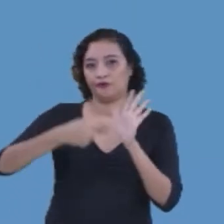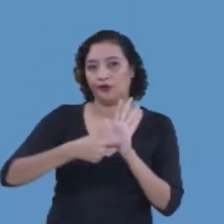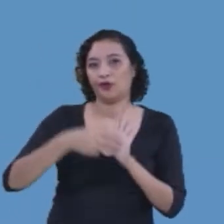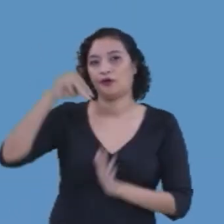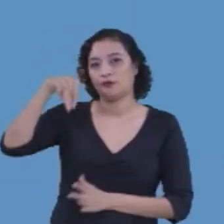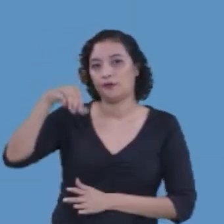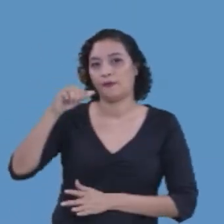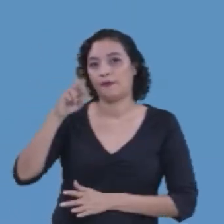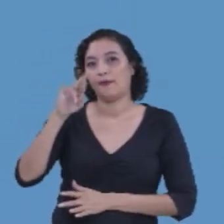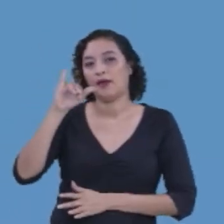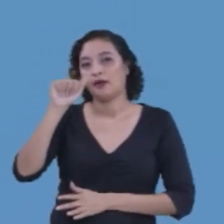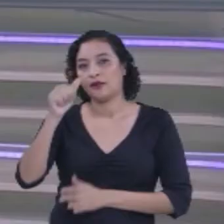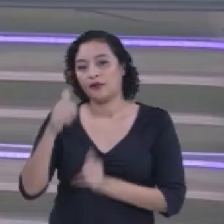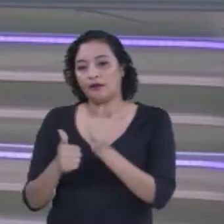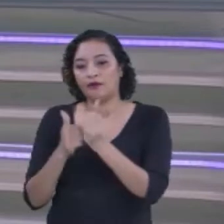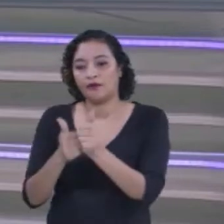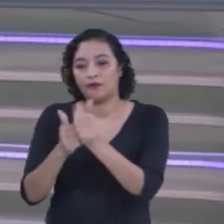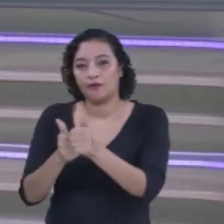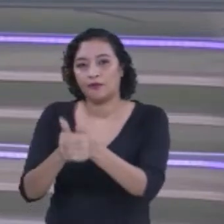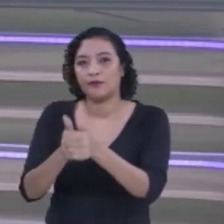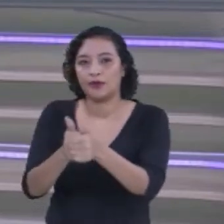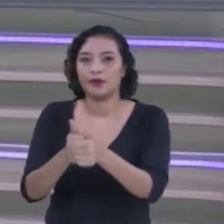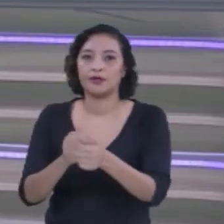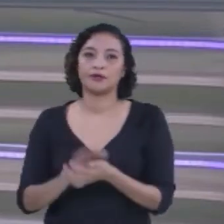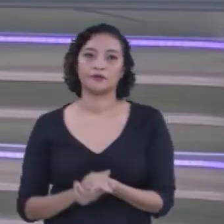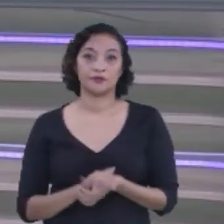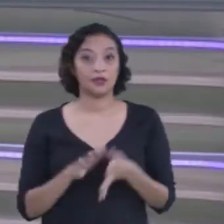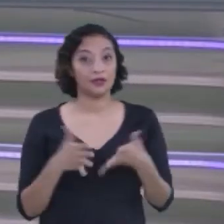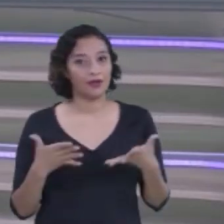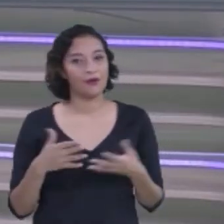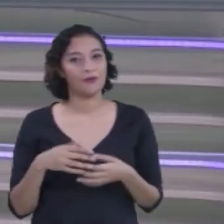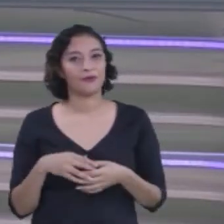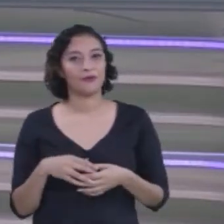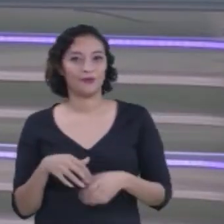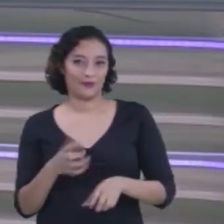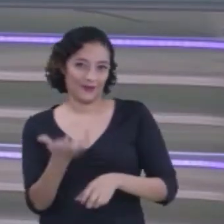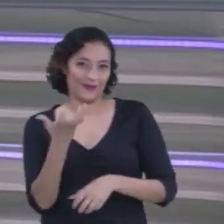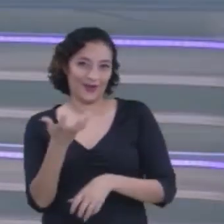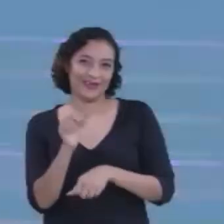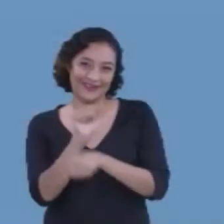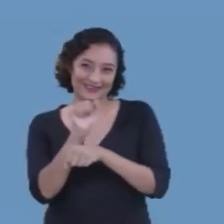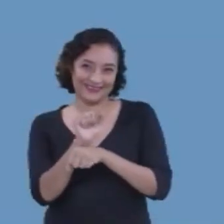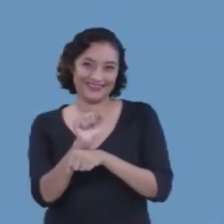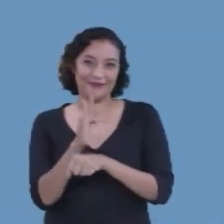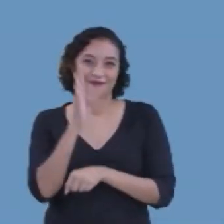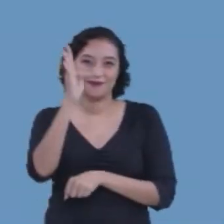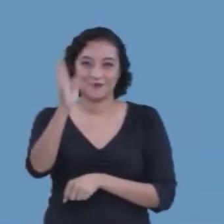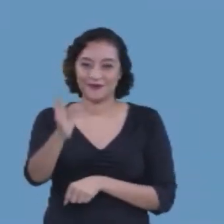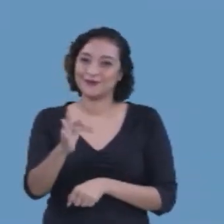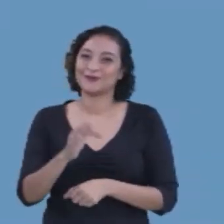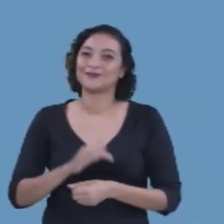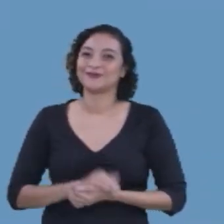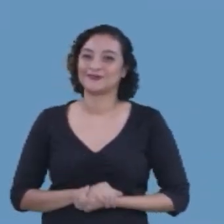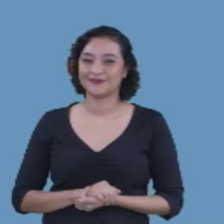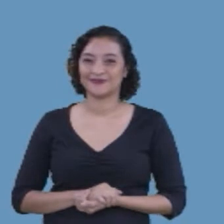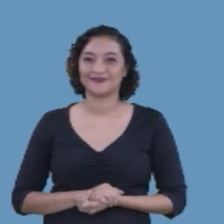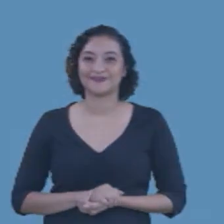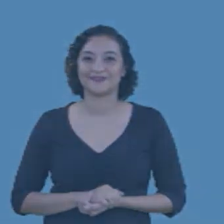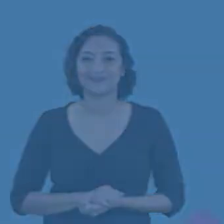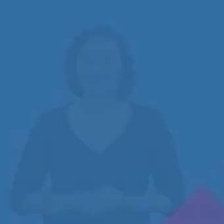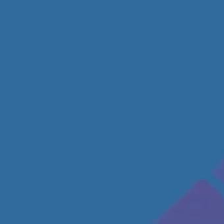bem. Então, espero encontrá-los em uma outra oportunidade. Até a próxima.